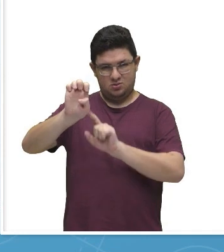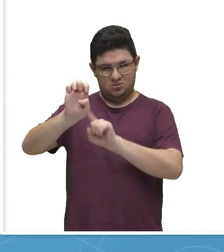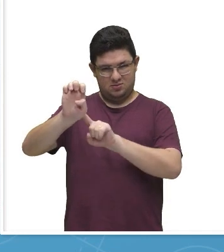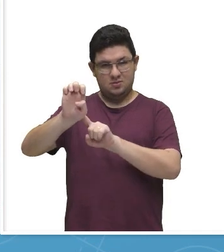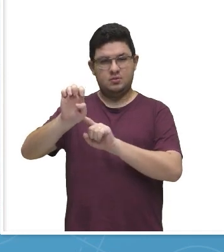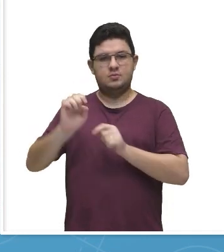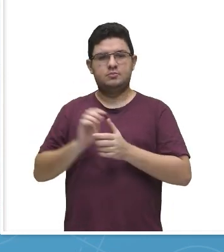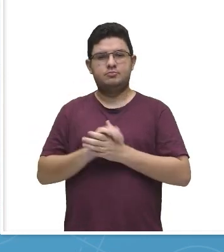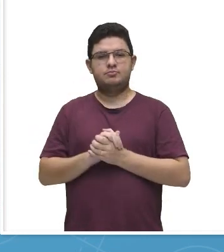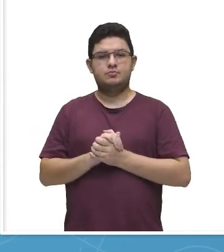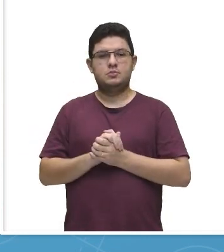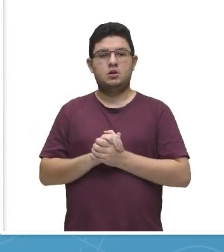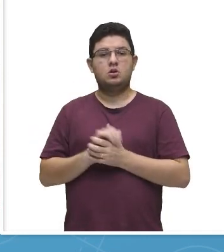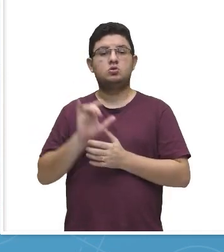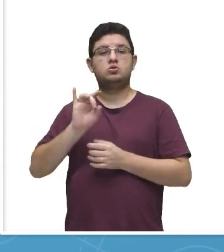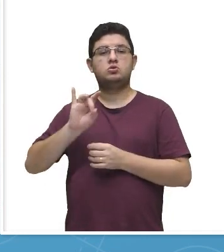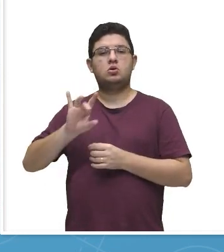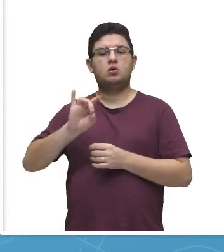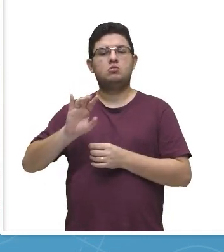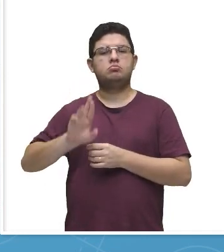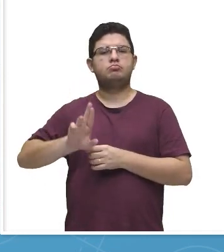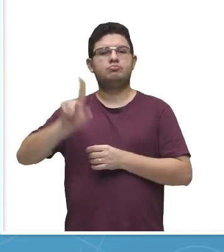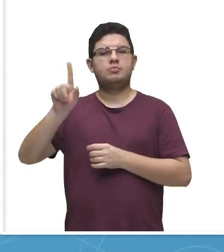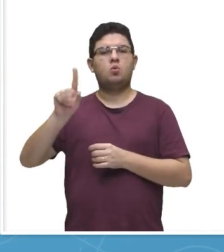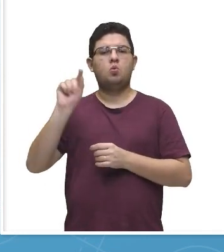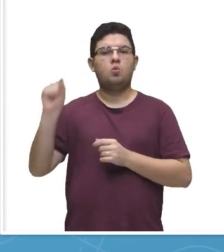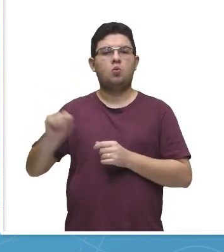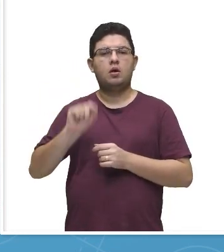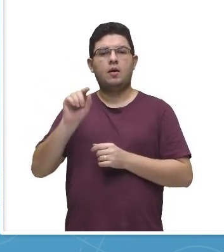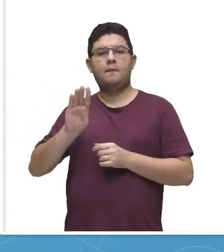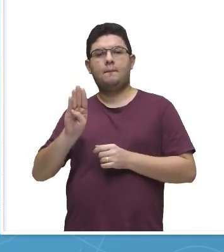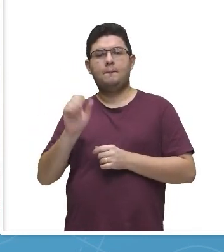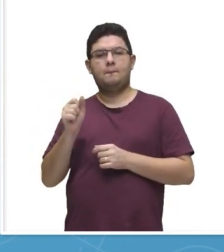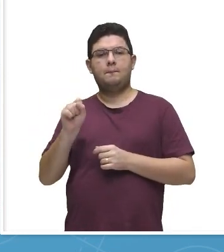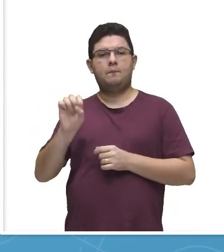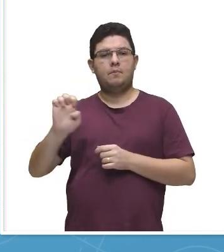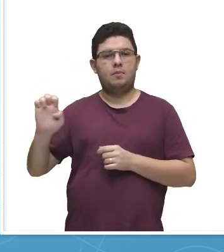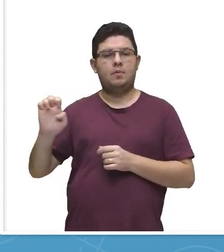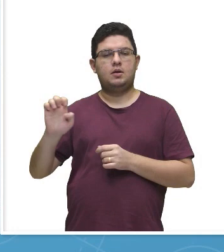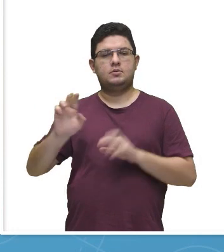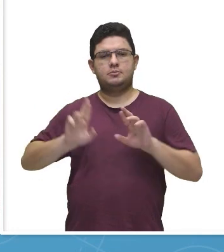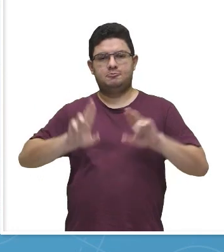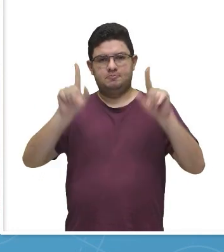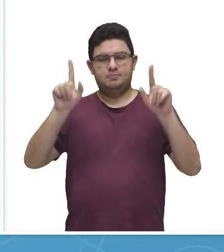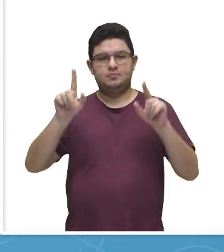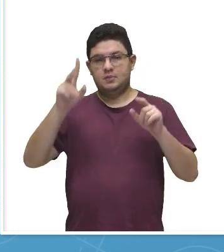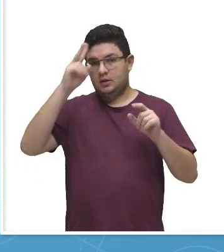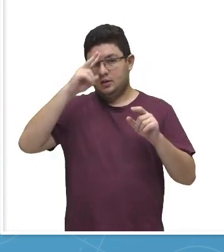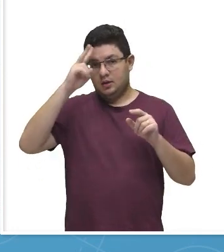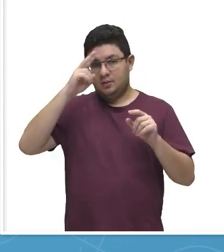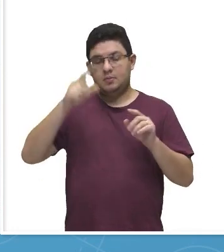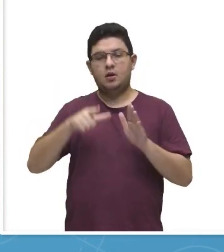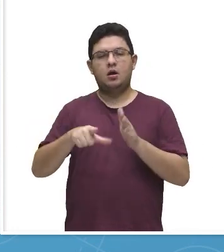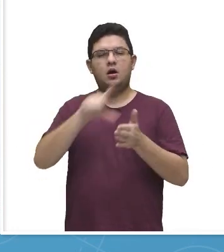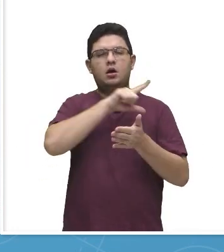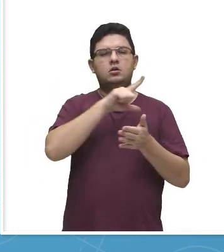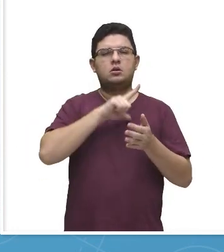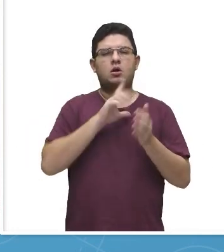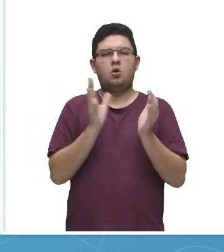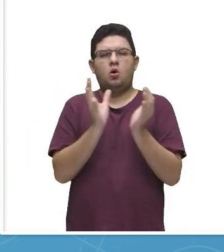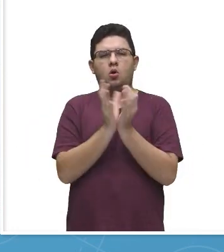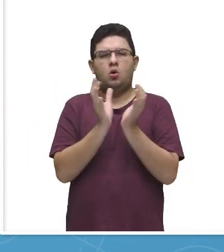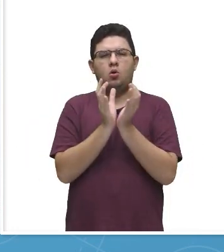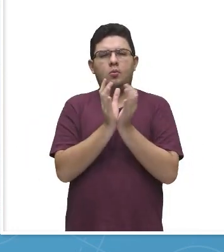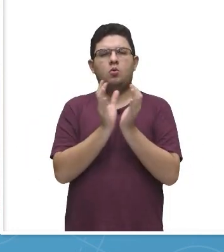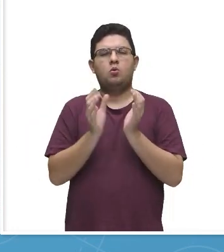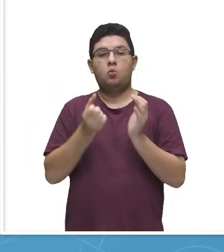está no sinal da base, porque quando nós estudamos potenciação lá no conjunto dos números naturais, nós só